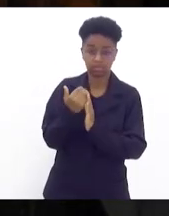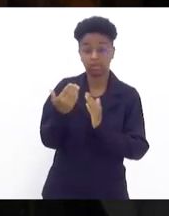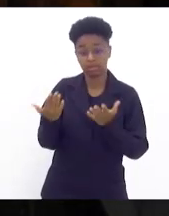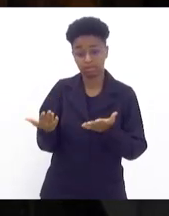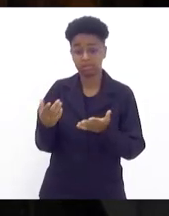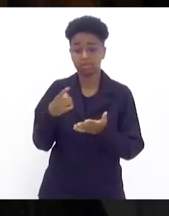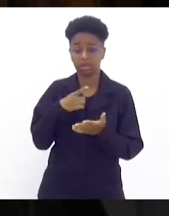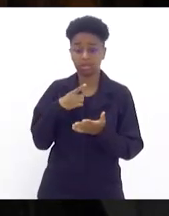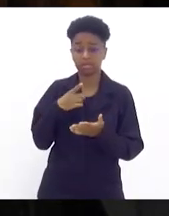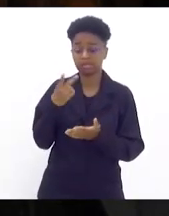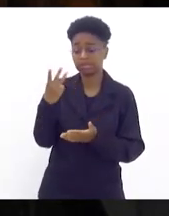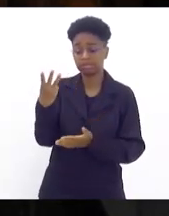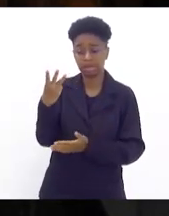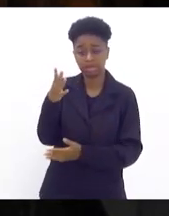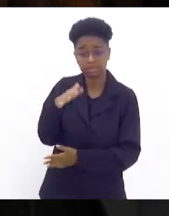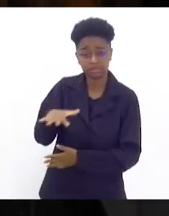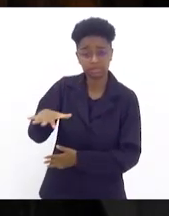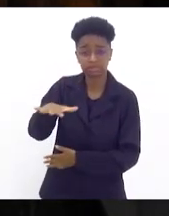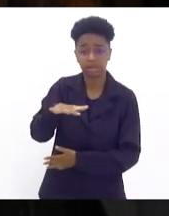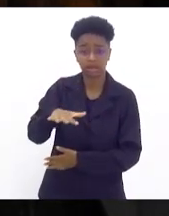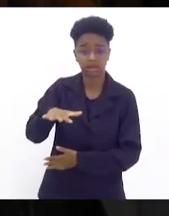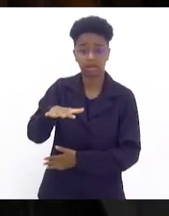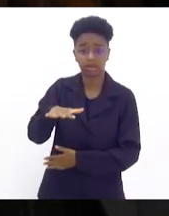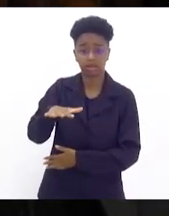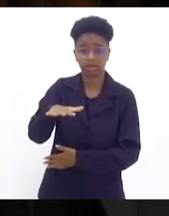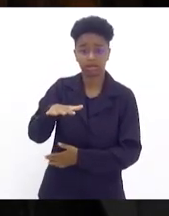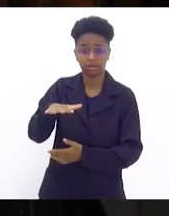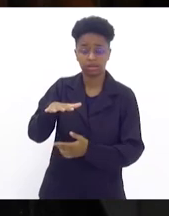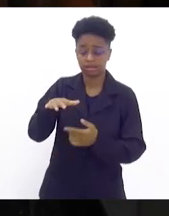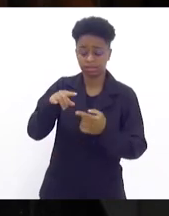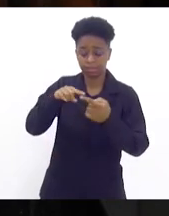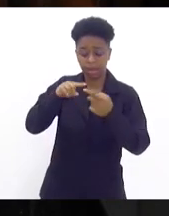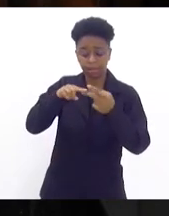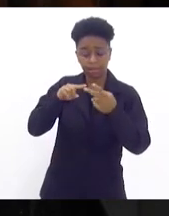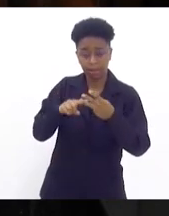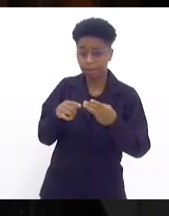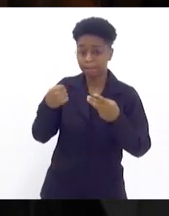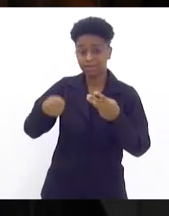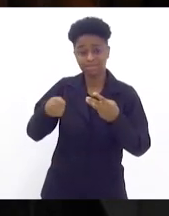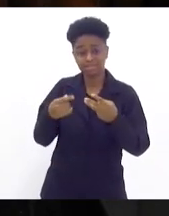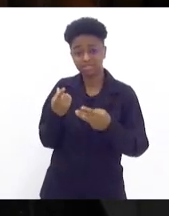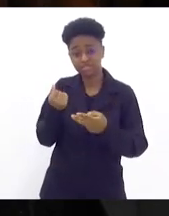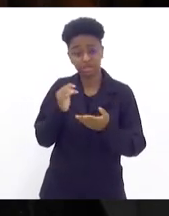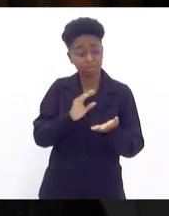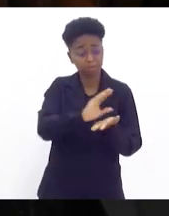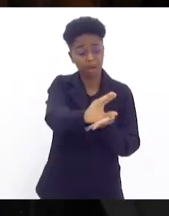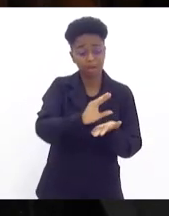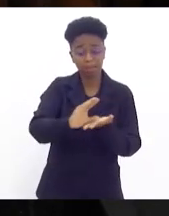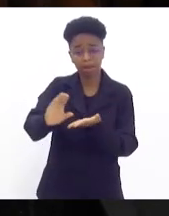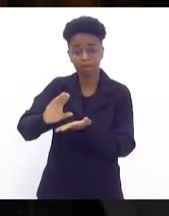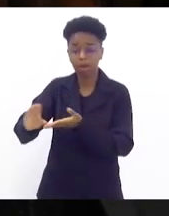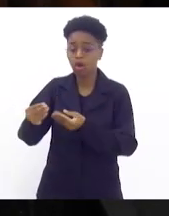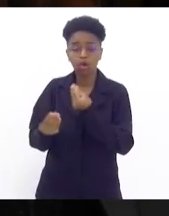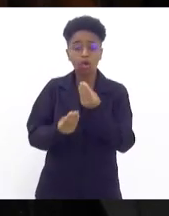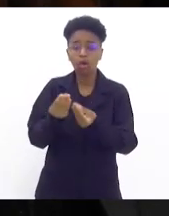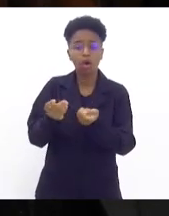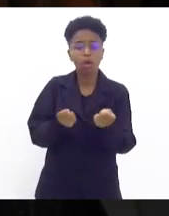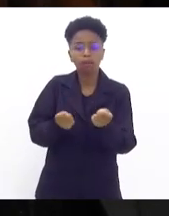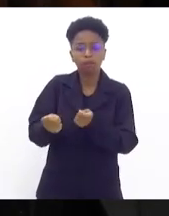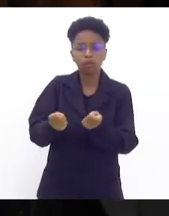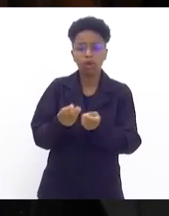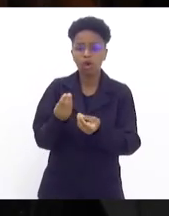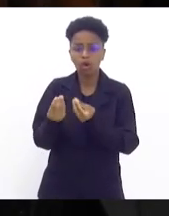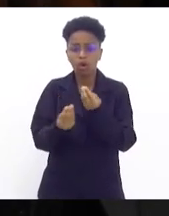entes federativos precisam de uma recursos Então como vai se mediar esse